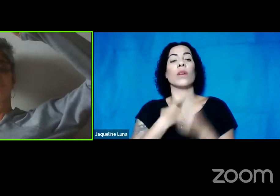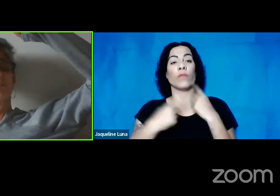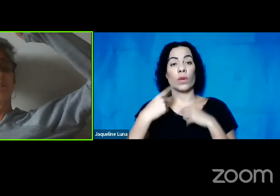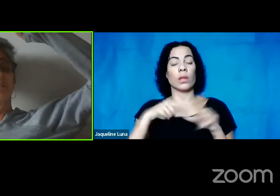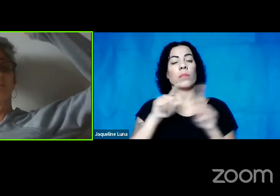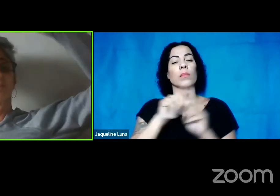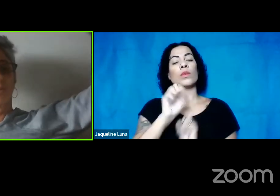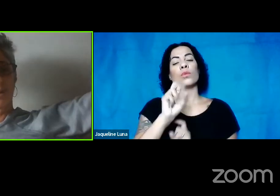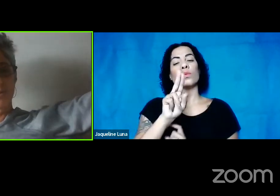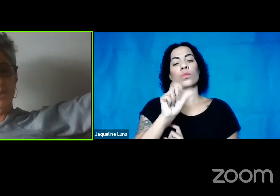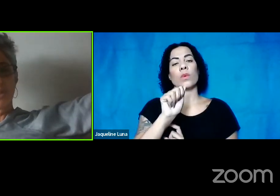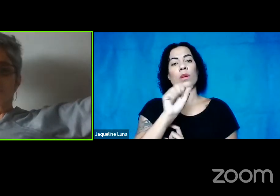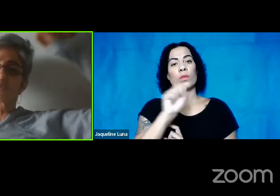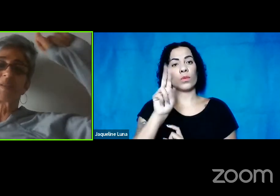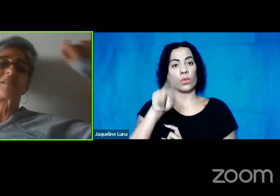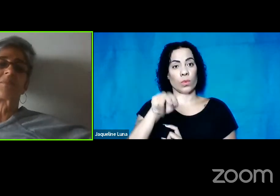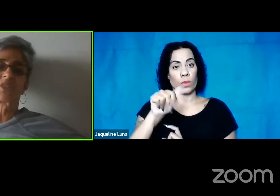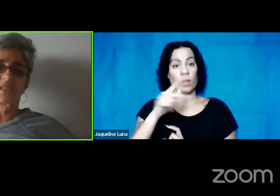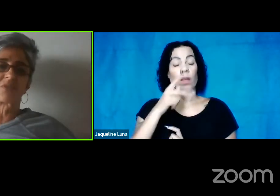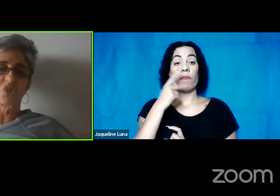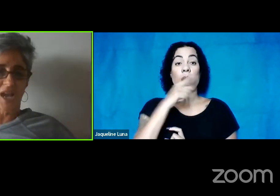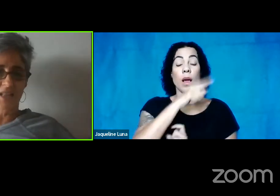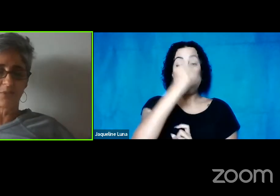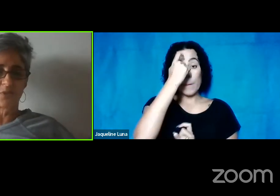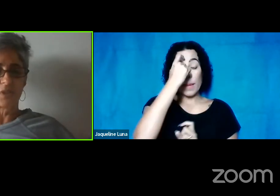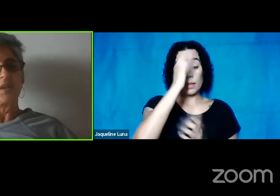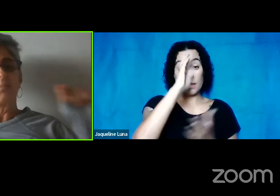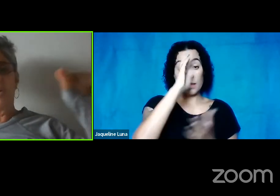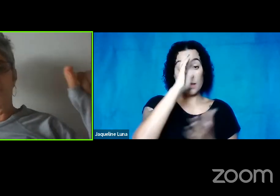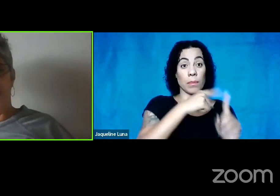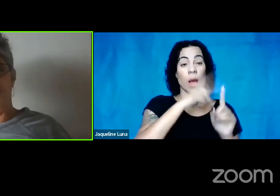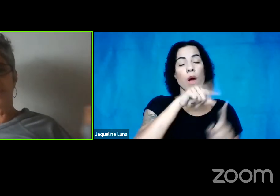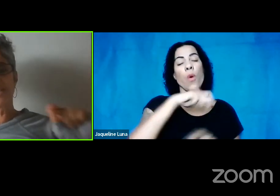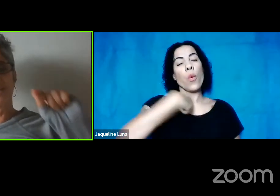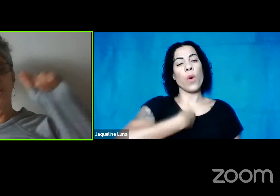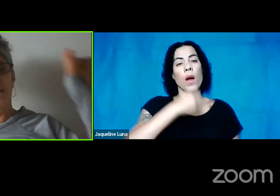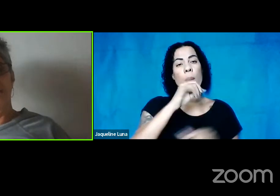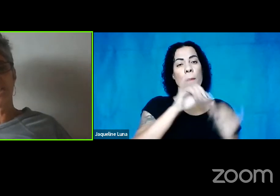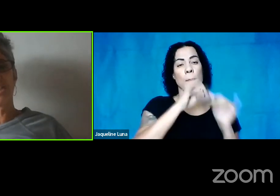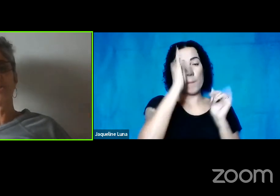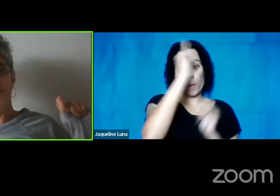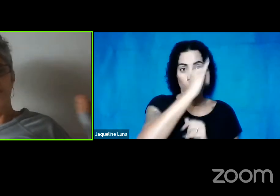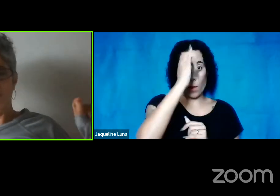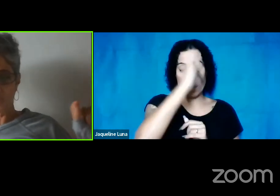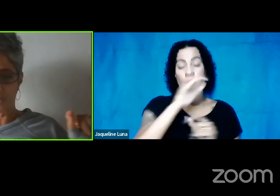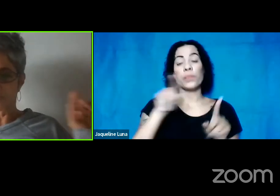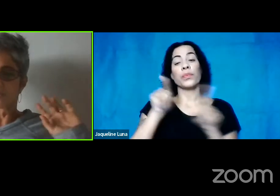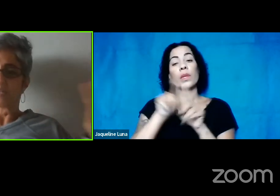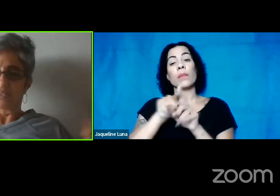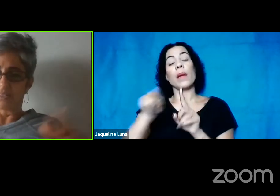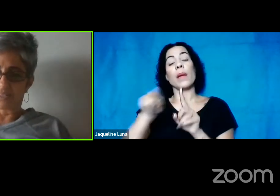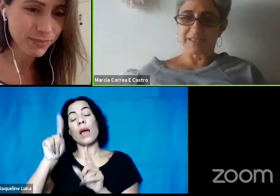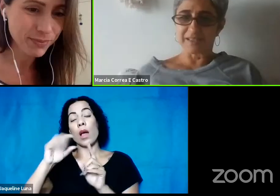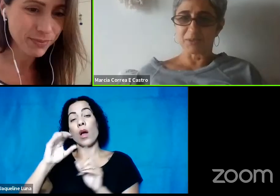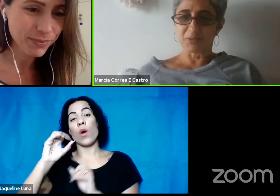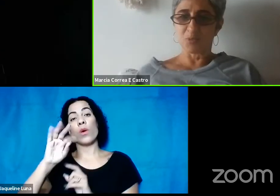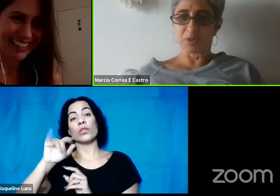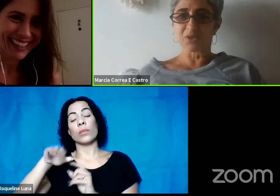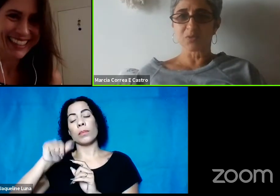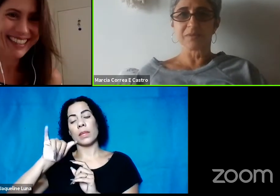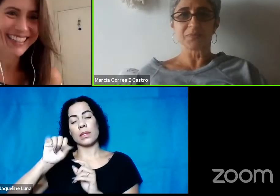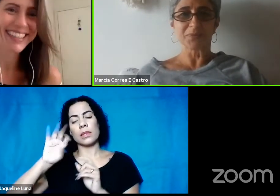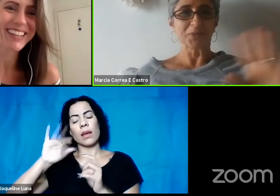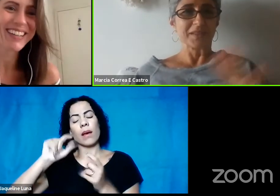assim: os otimistas são tolos e os pessimistas são chatos. Bom mesmo é ser um realista esperançoso. E aí,